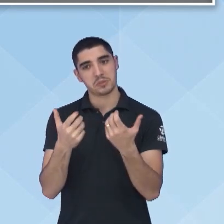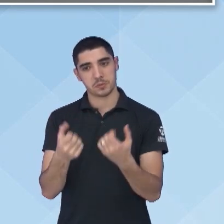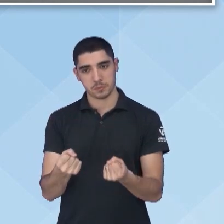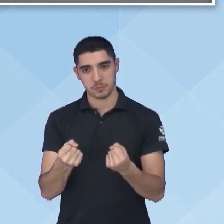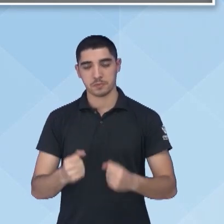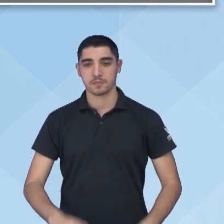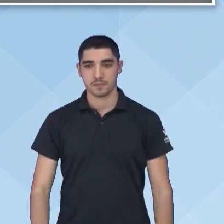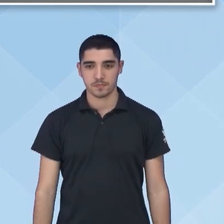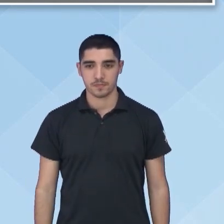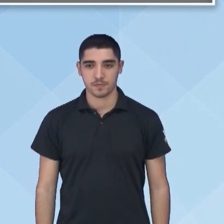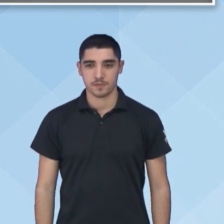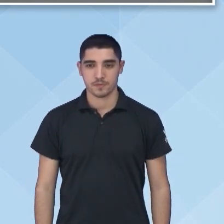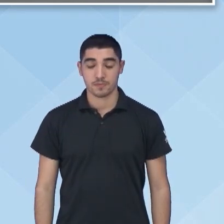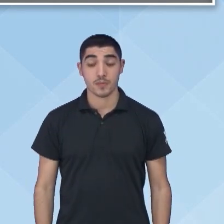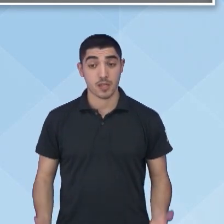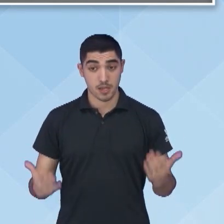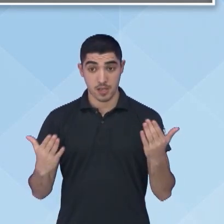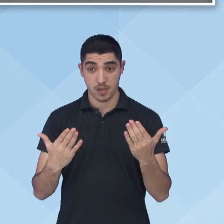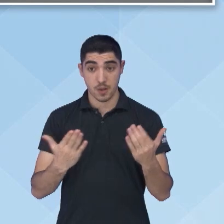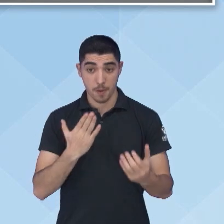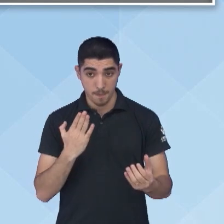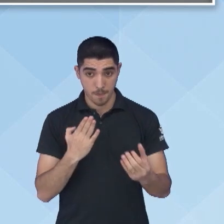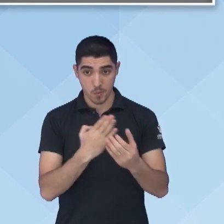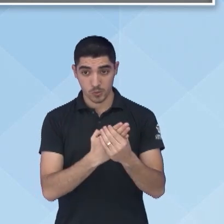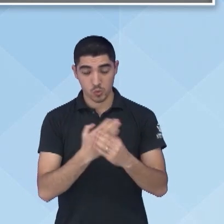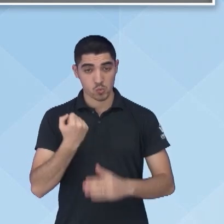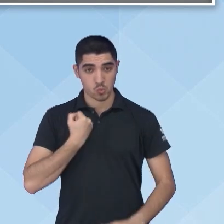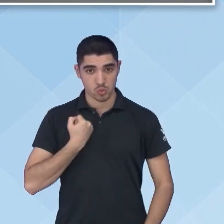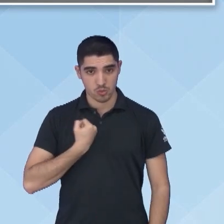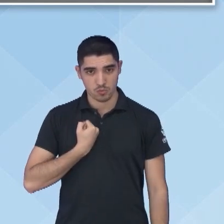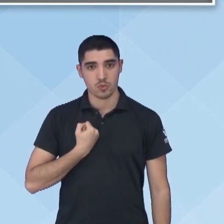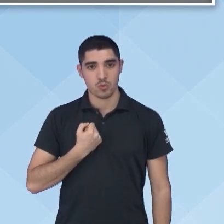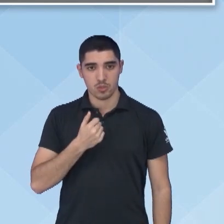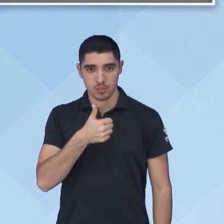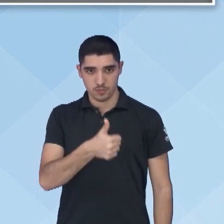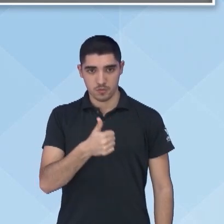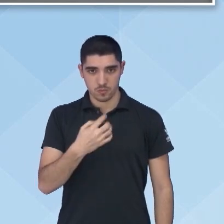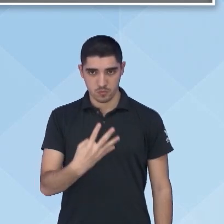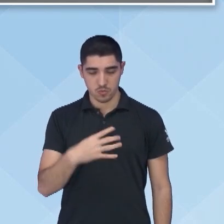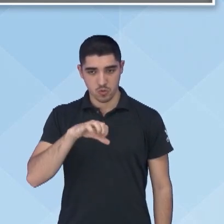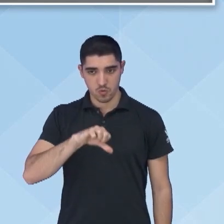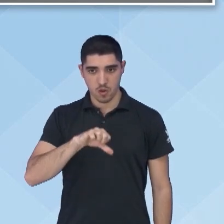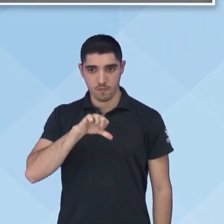unanimidade. Em discussão, o processo de número